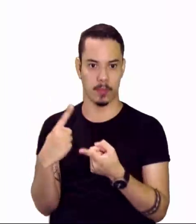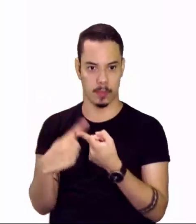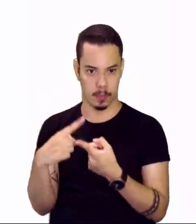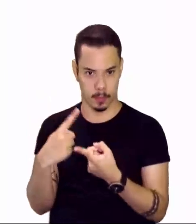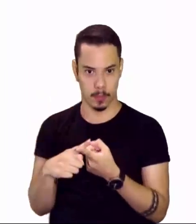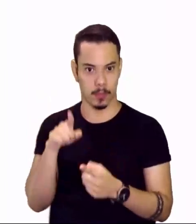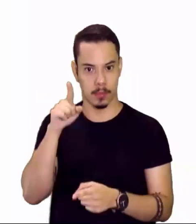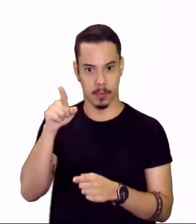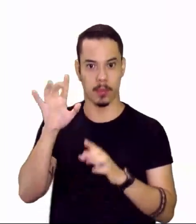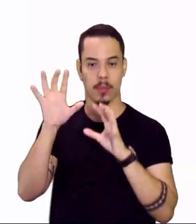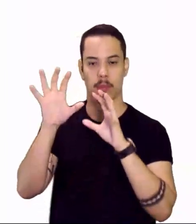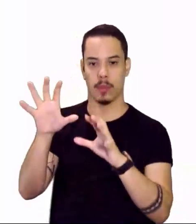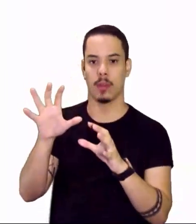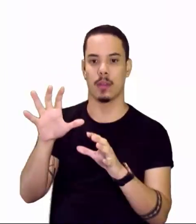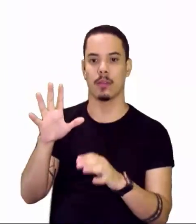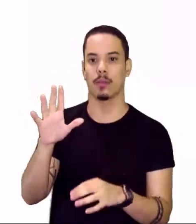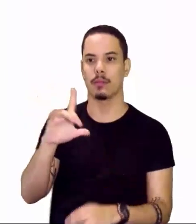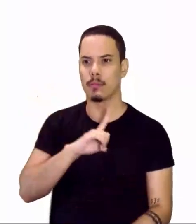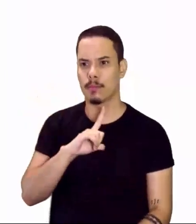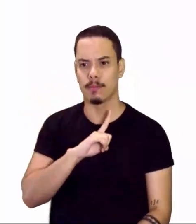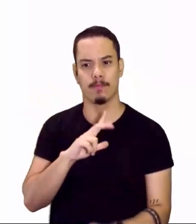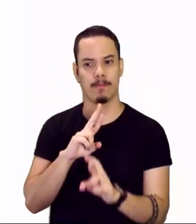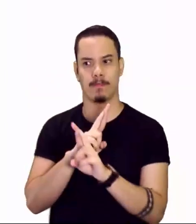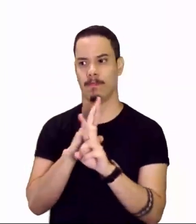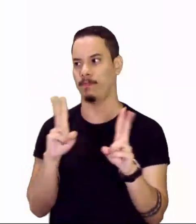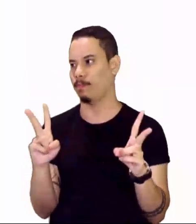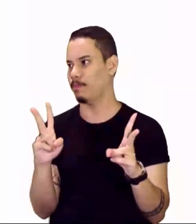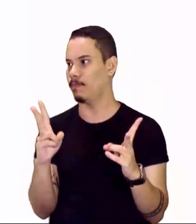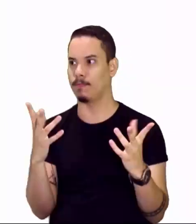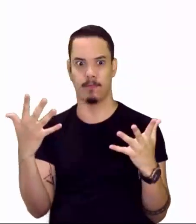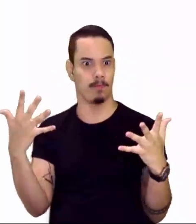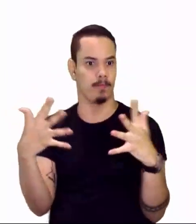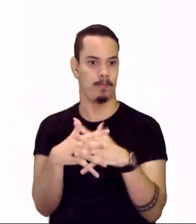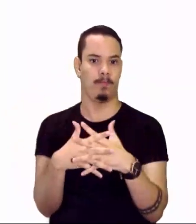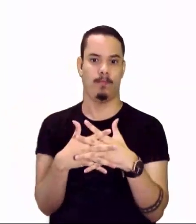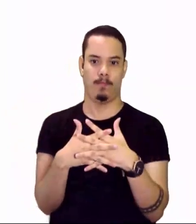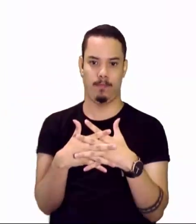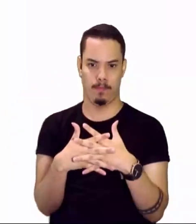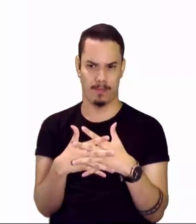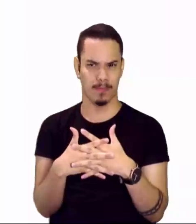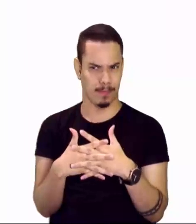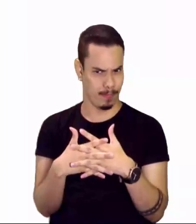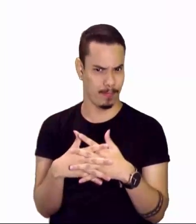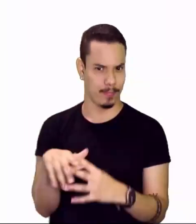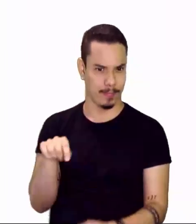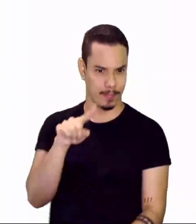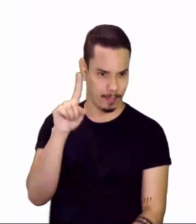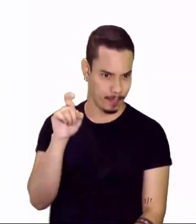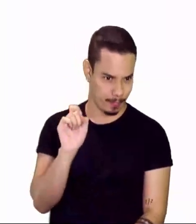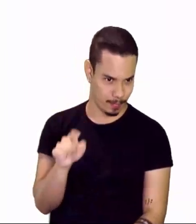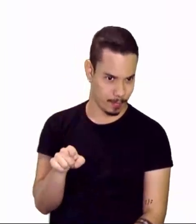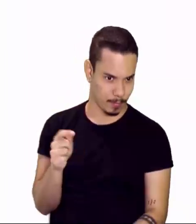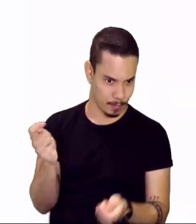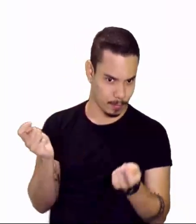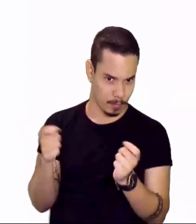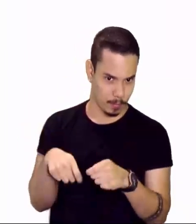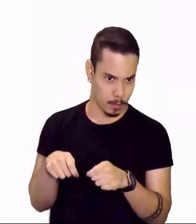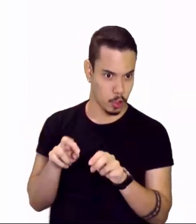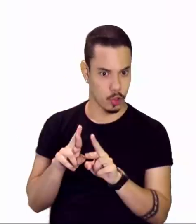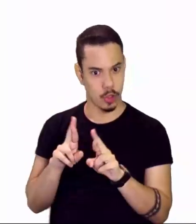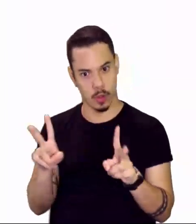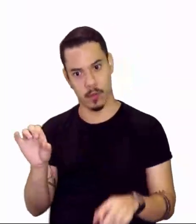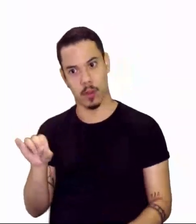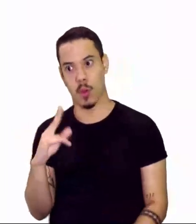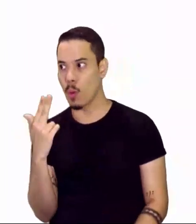a eletronegatividade deles diferem bastante. E aí, será que a eletronegatividade diferente ou